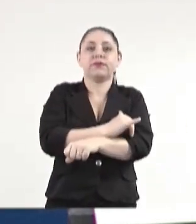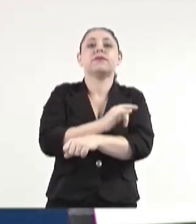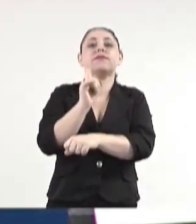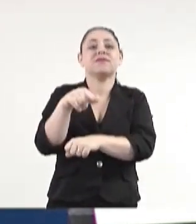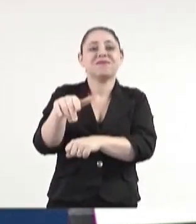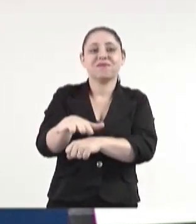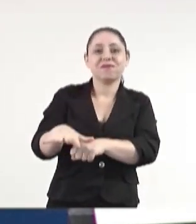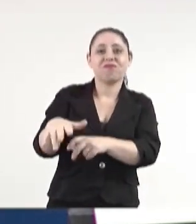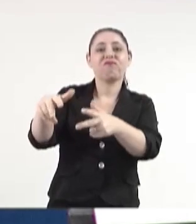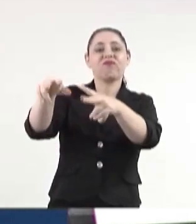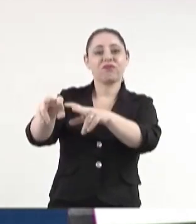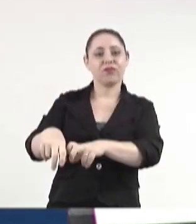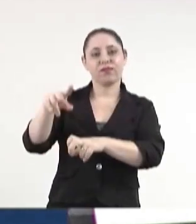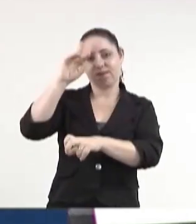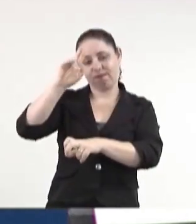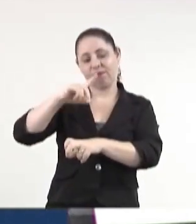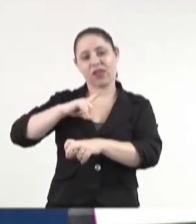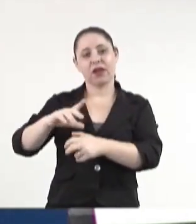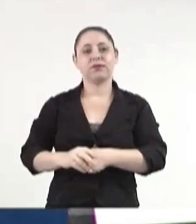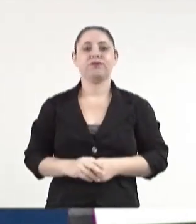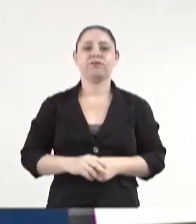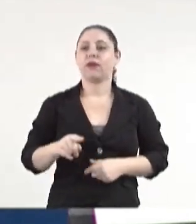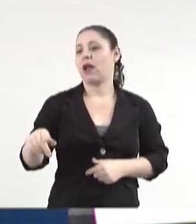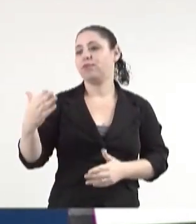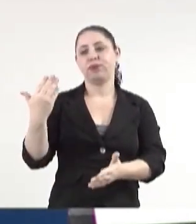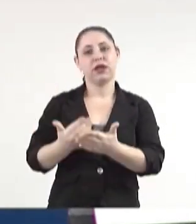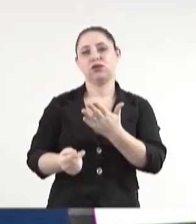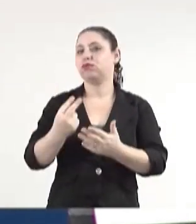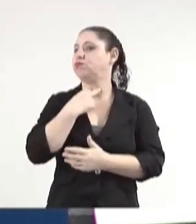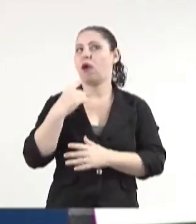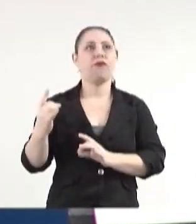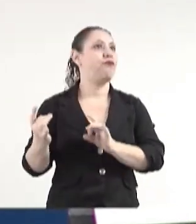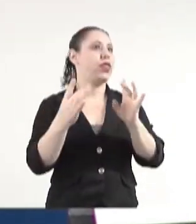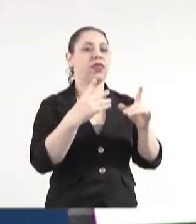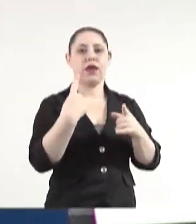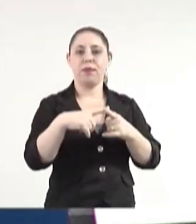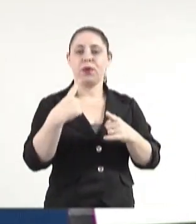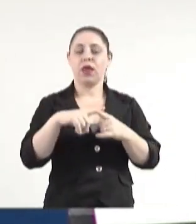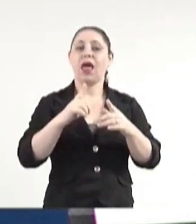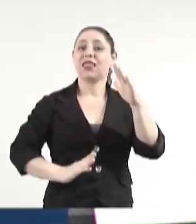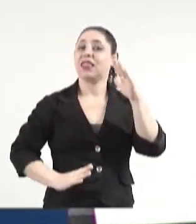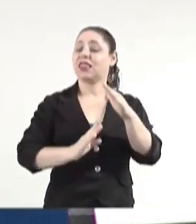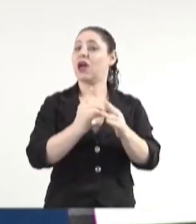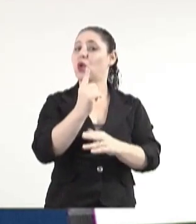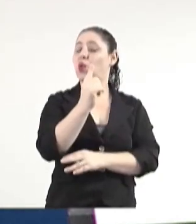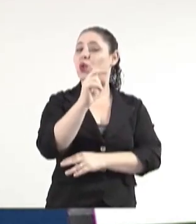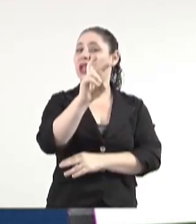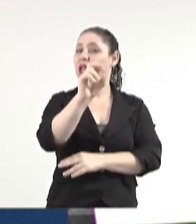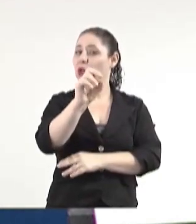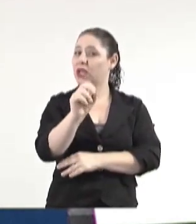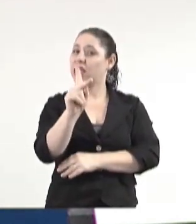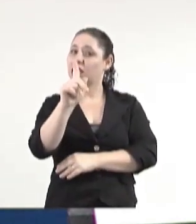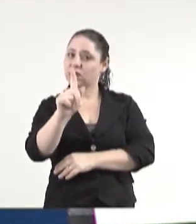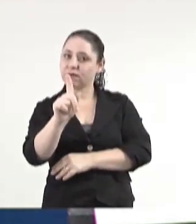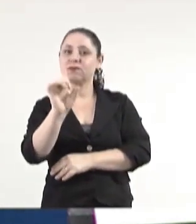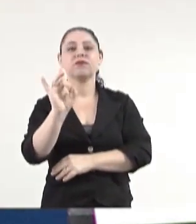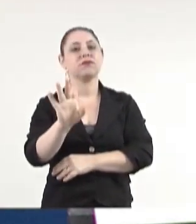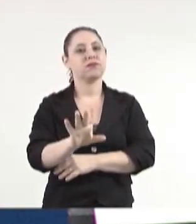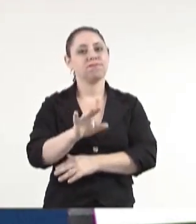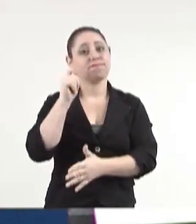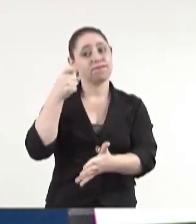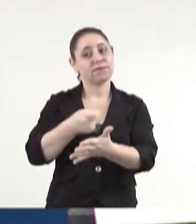está intransitável, você acaba deixando esses frangos comendo e